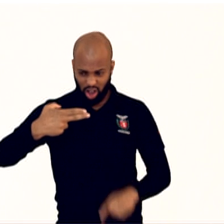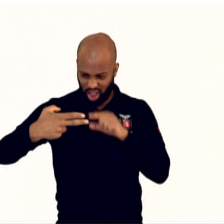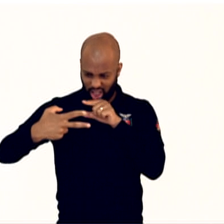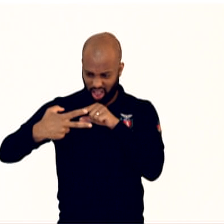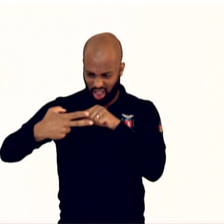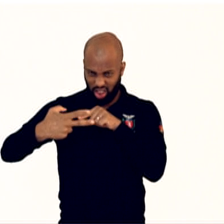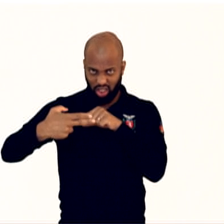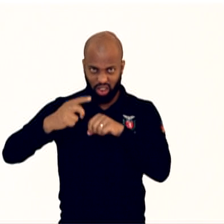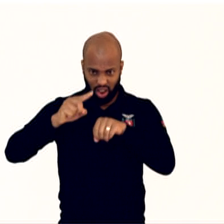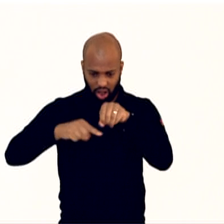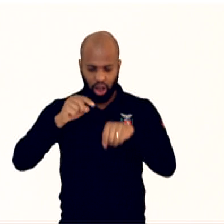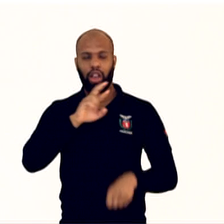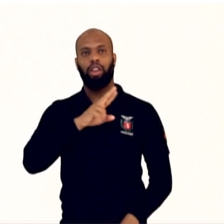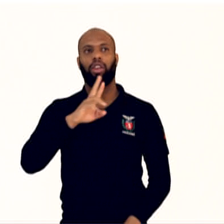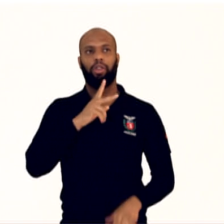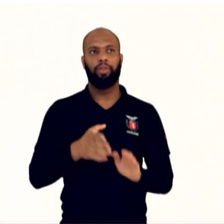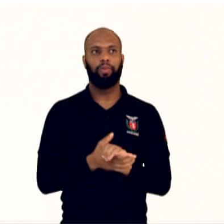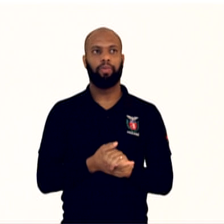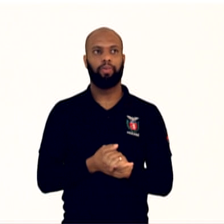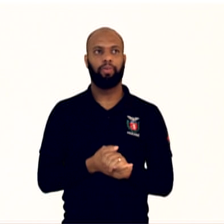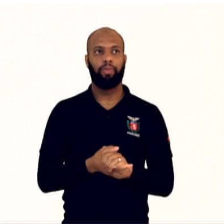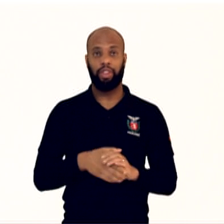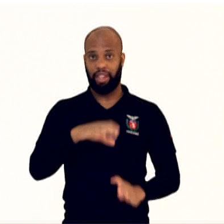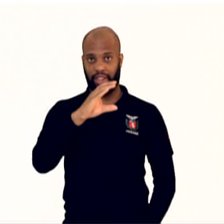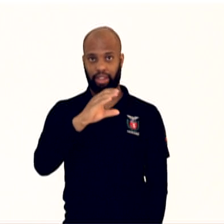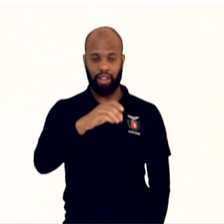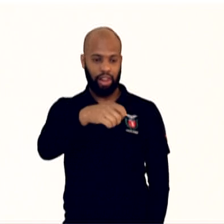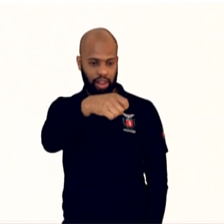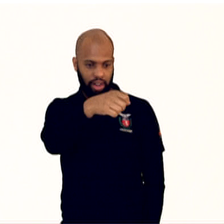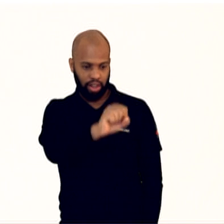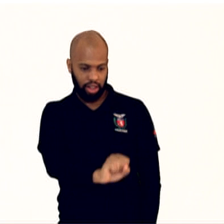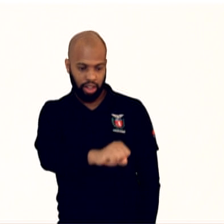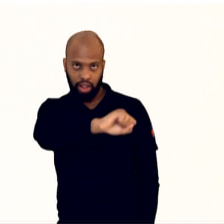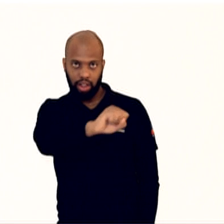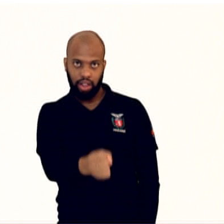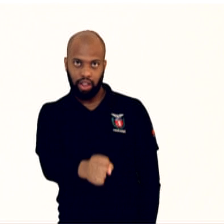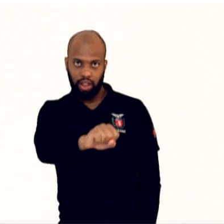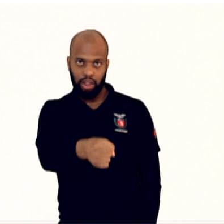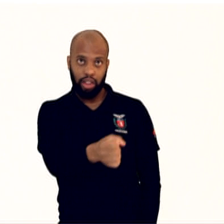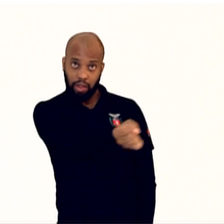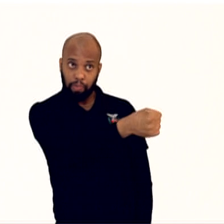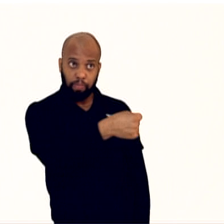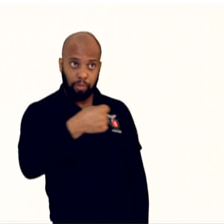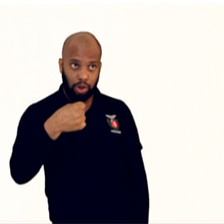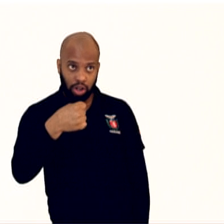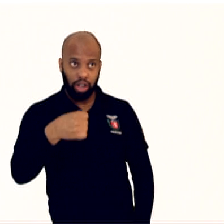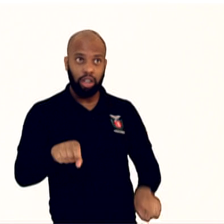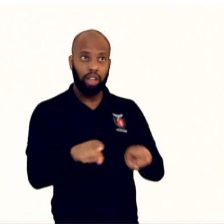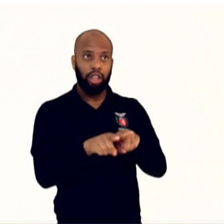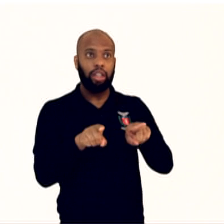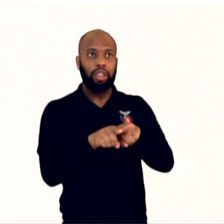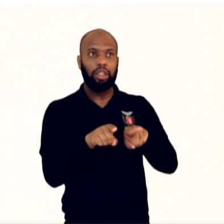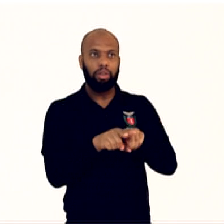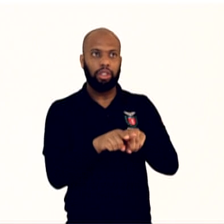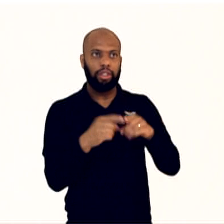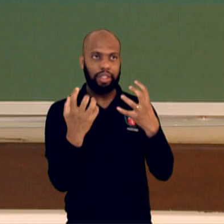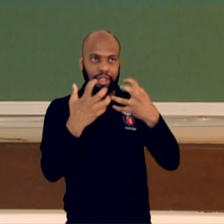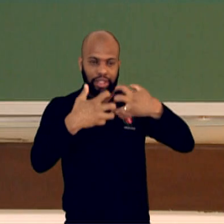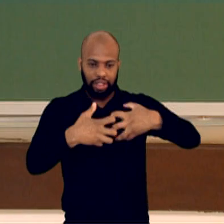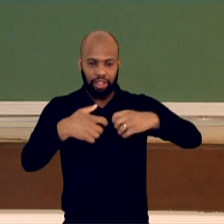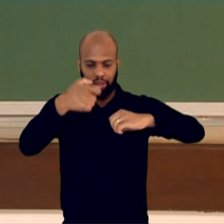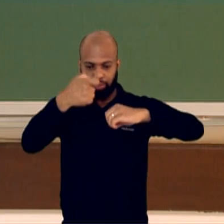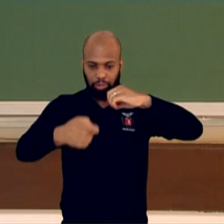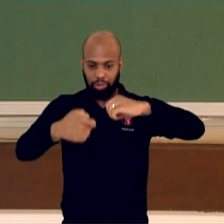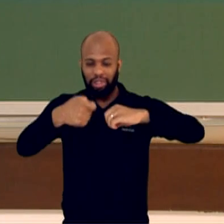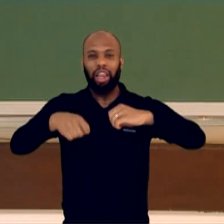né, gente? C, maçaneta de porta, engrenagem e polia. Aqui sim. Nossa, professora, mas maçaneta de porta, lembra que a gente falou